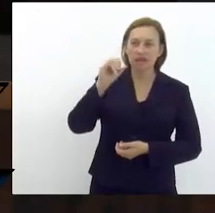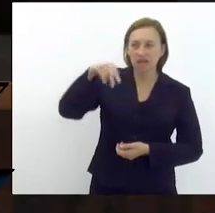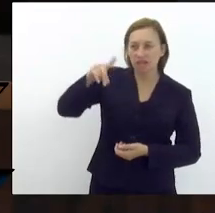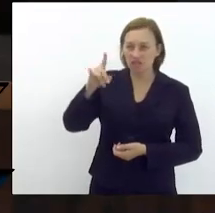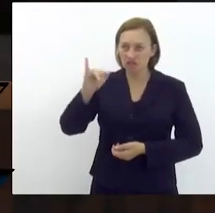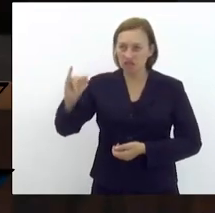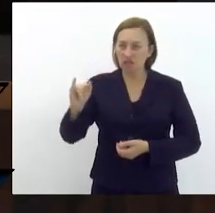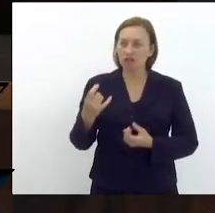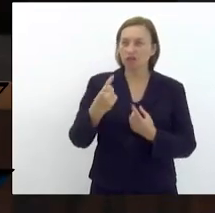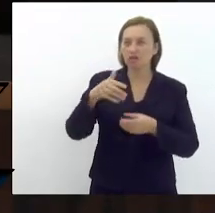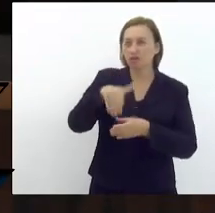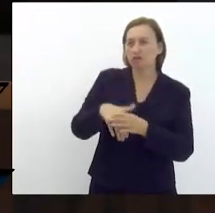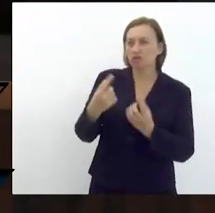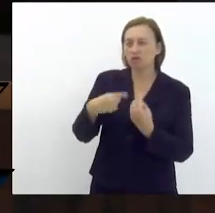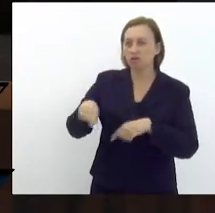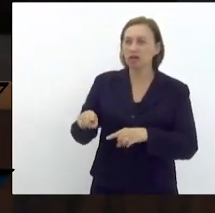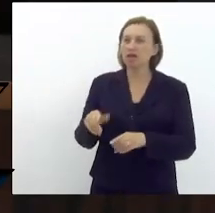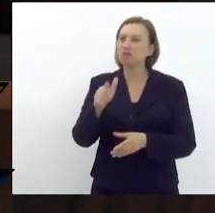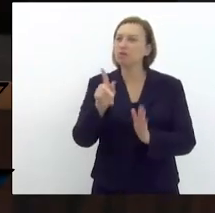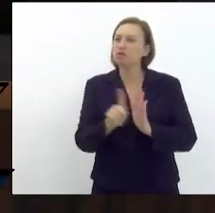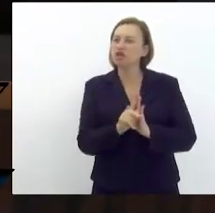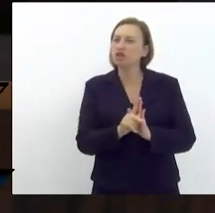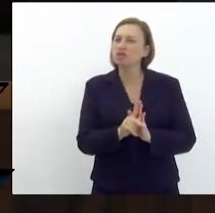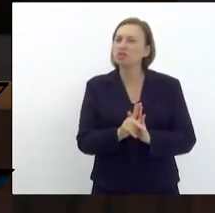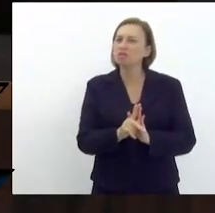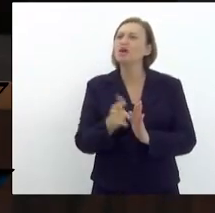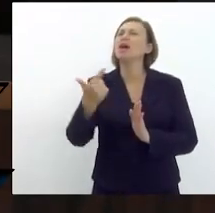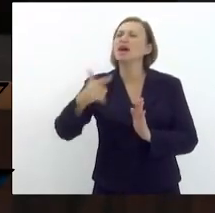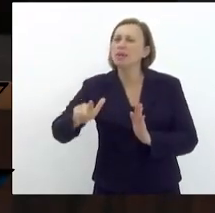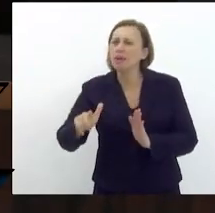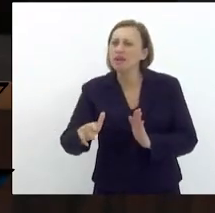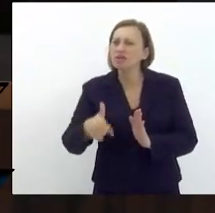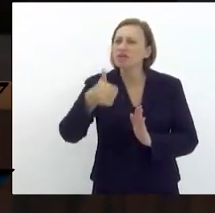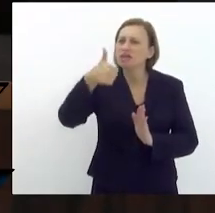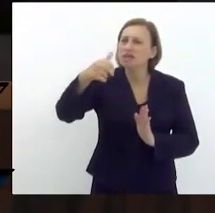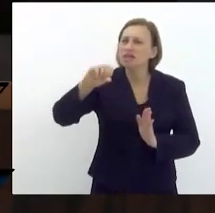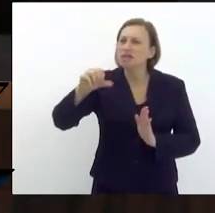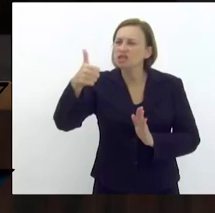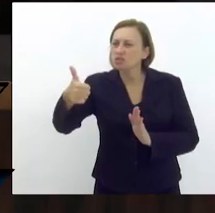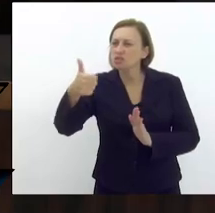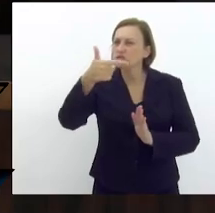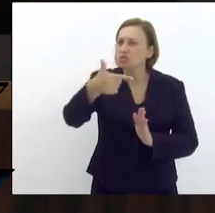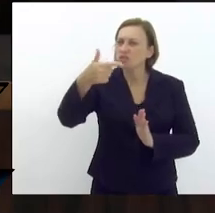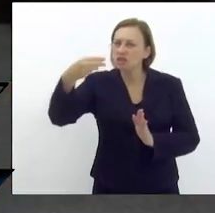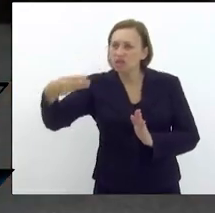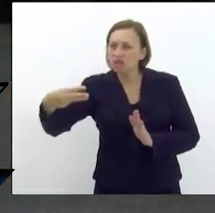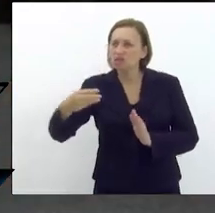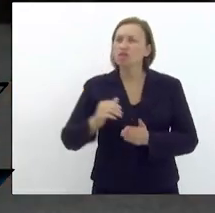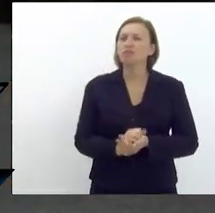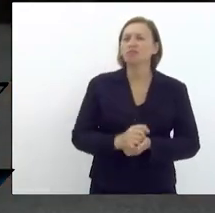voto contrário é o Projeto repete por favor 101 de 2023